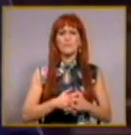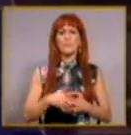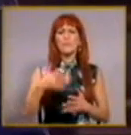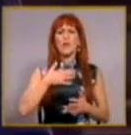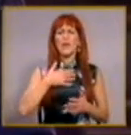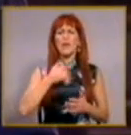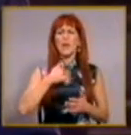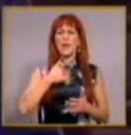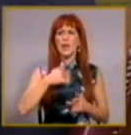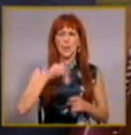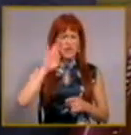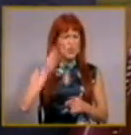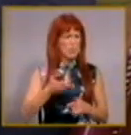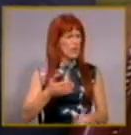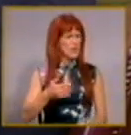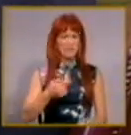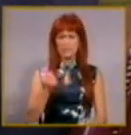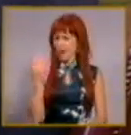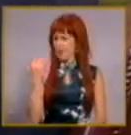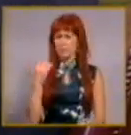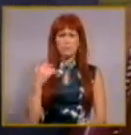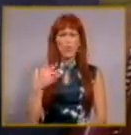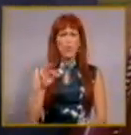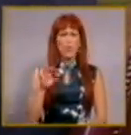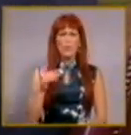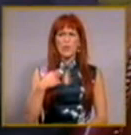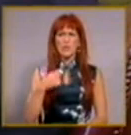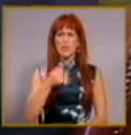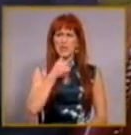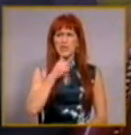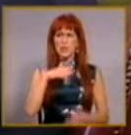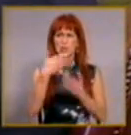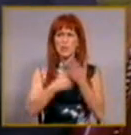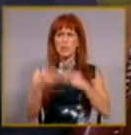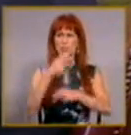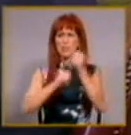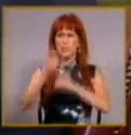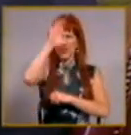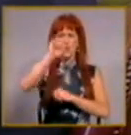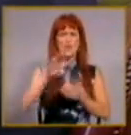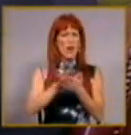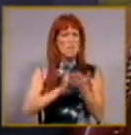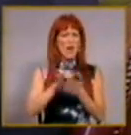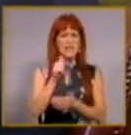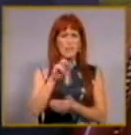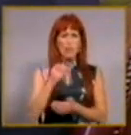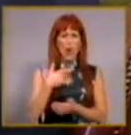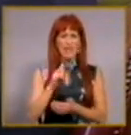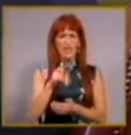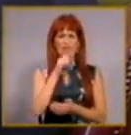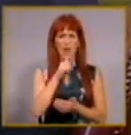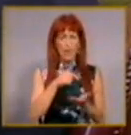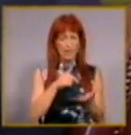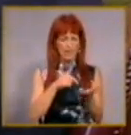Eu fiquei agora a saber que, agora há bocado que o Partido Socialista decidiu pôr a moção de censura com base no Borda d'Água, porque deu toda a credibilidade ao Borda